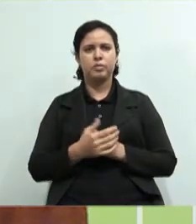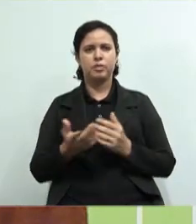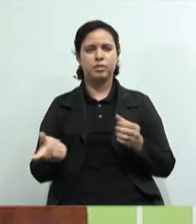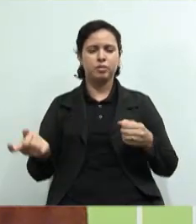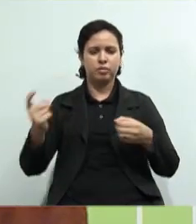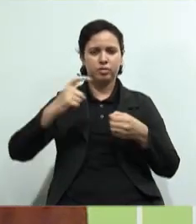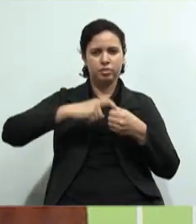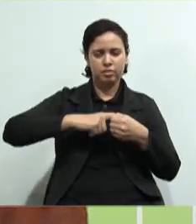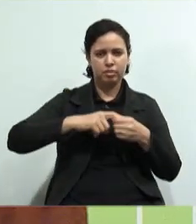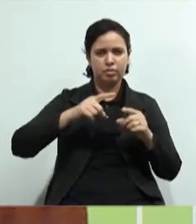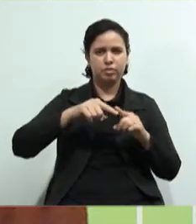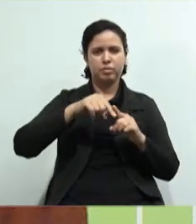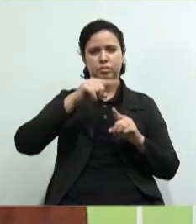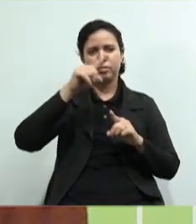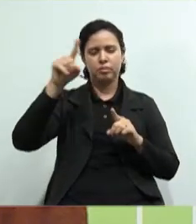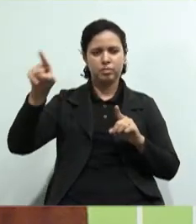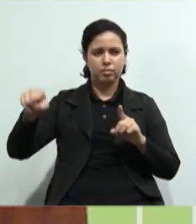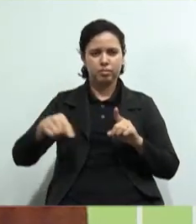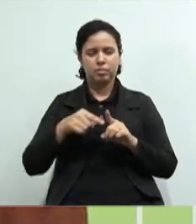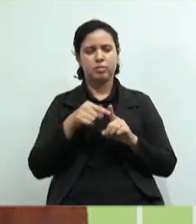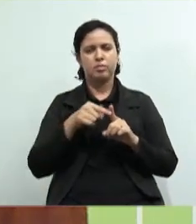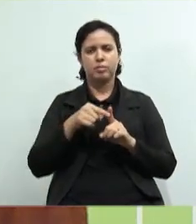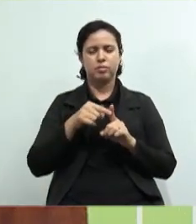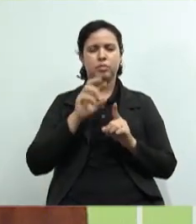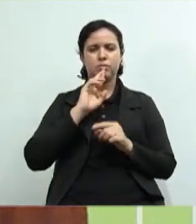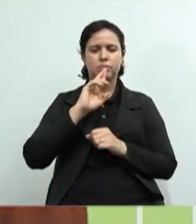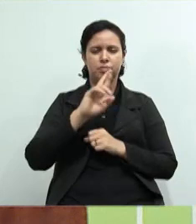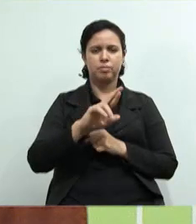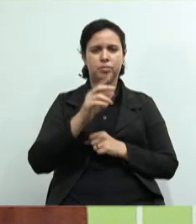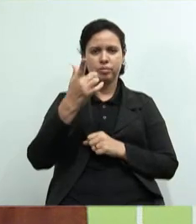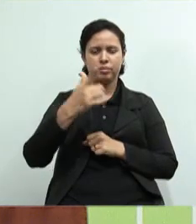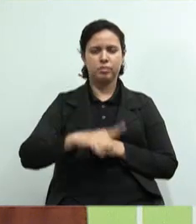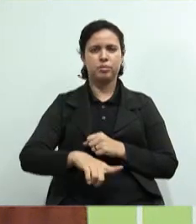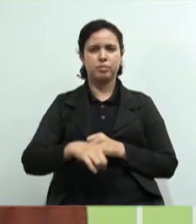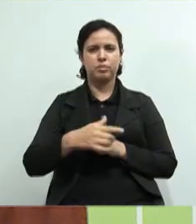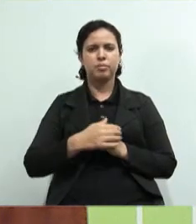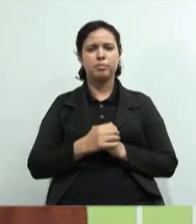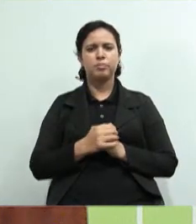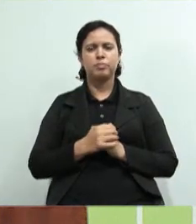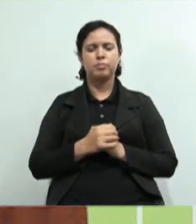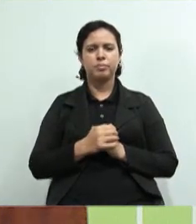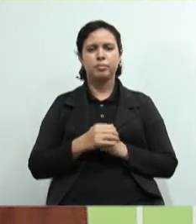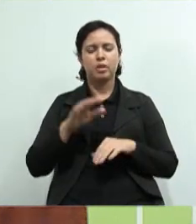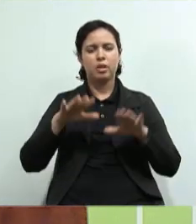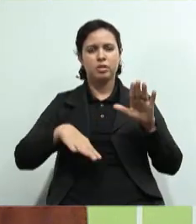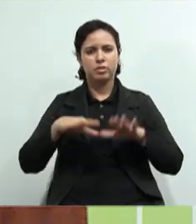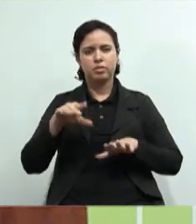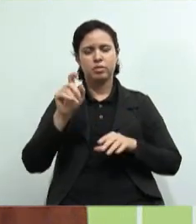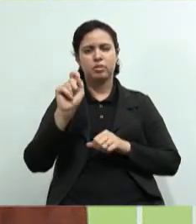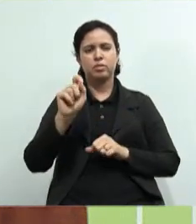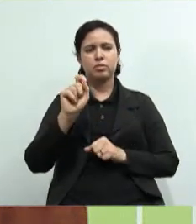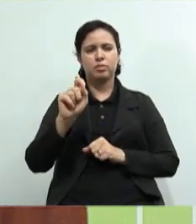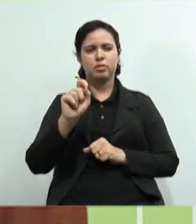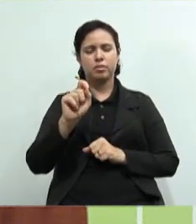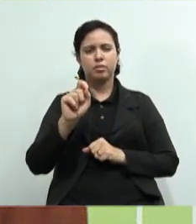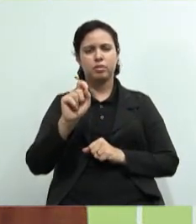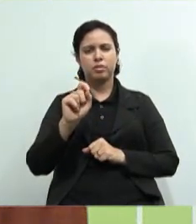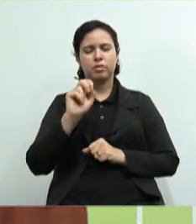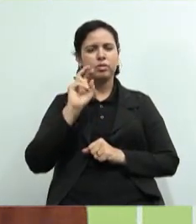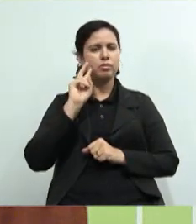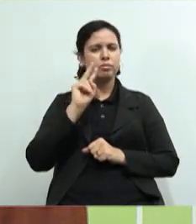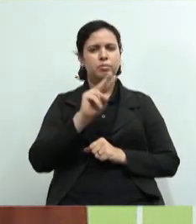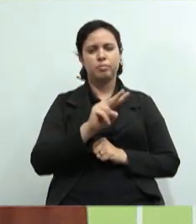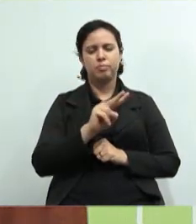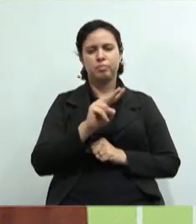para o ciclo para poder ser processado novamente, tá? Então, às vezes, numa